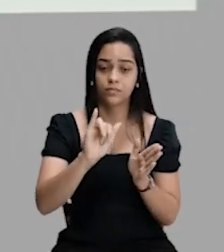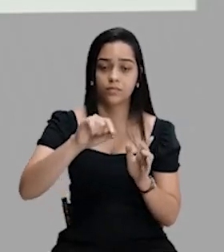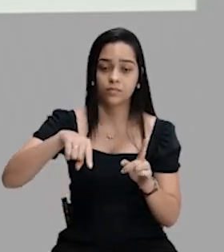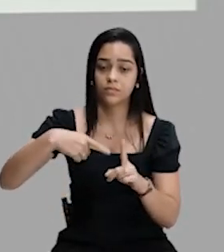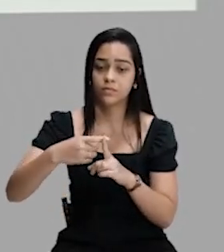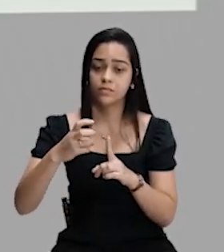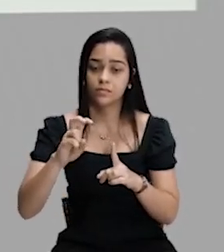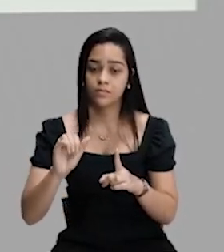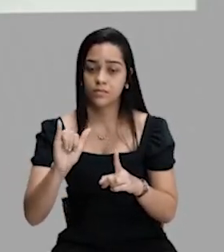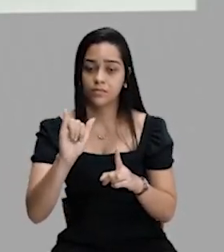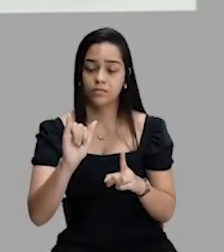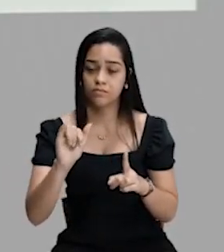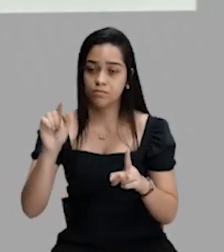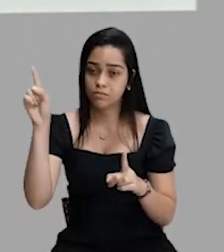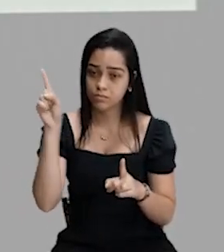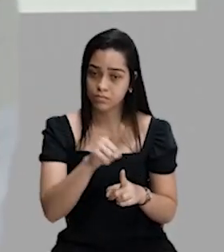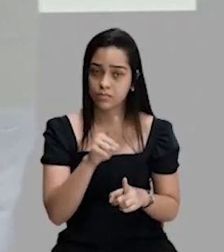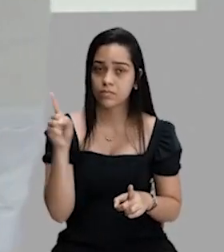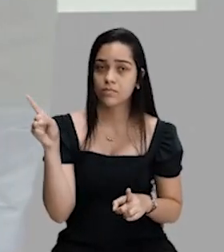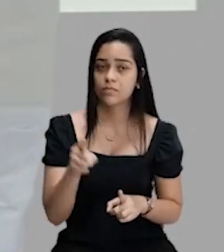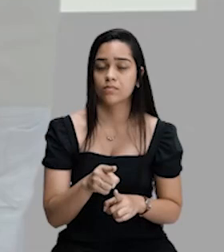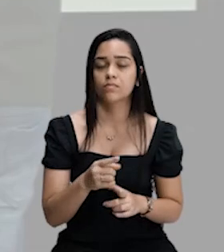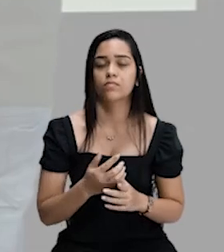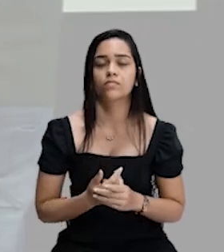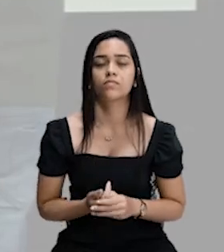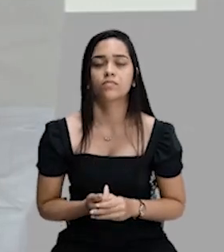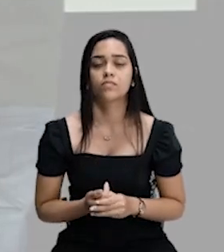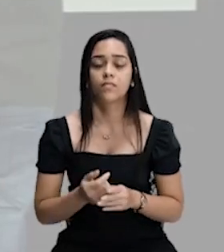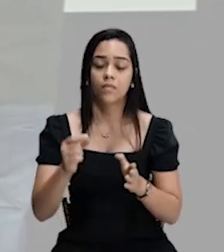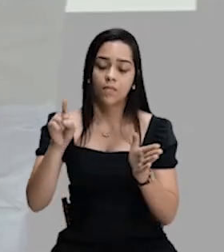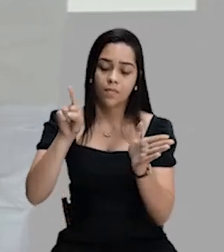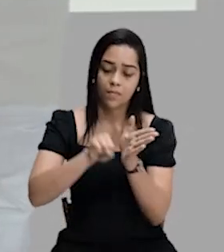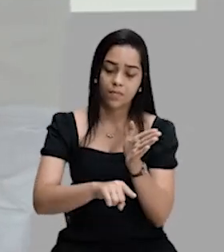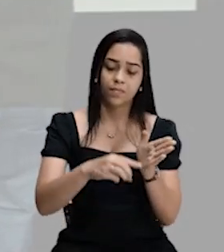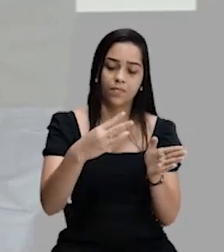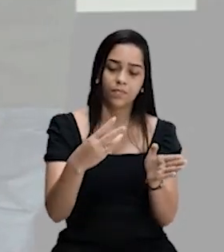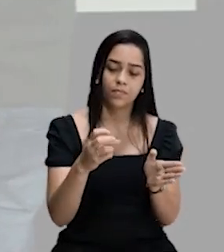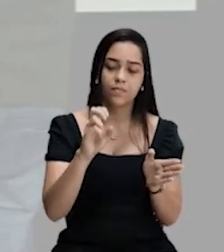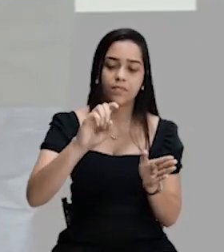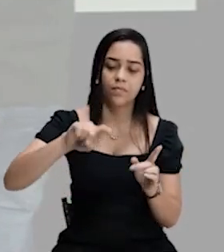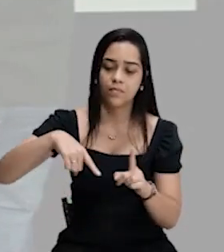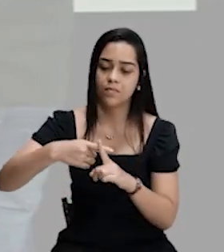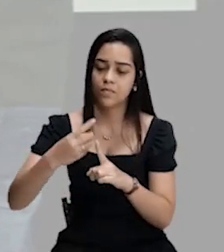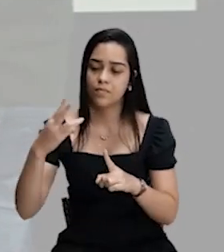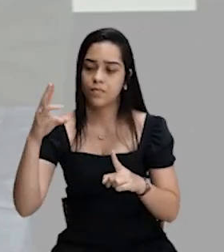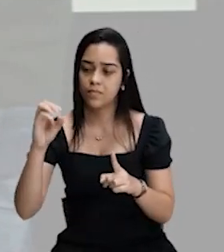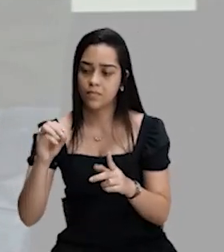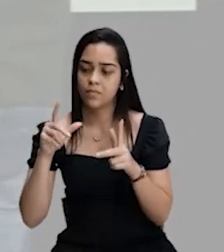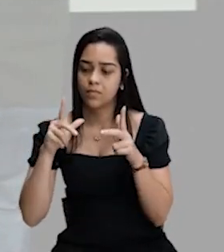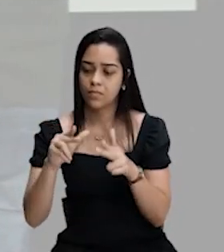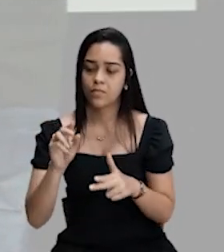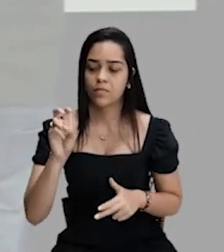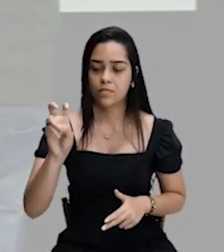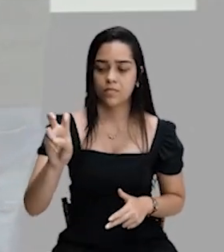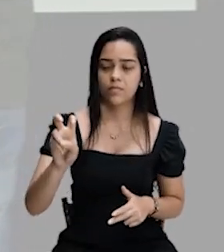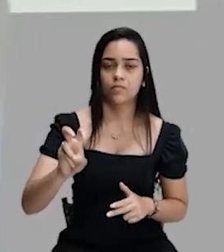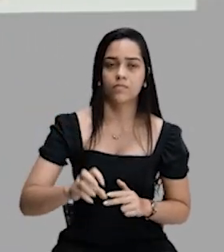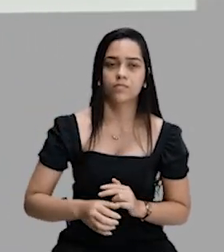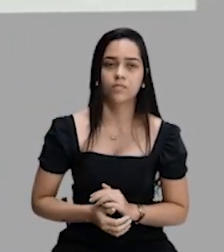com mais cinco Y beleza -35 + 30 dá menos cinco